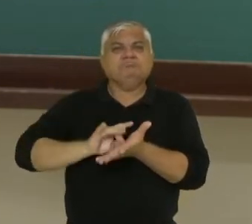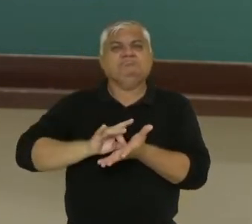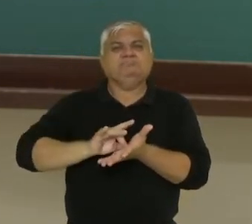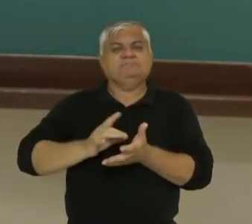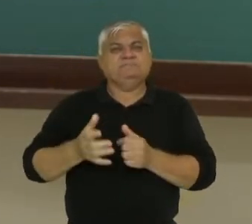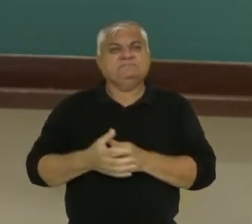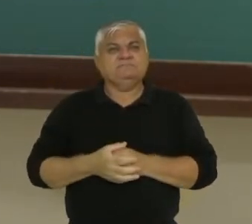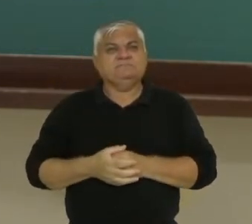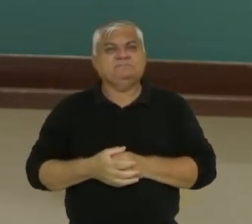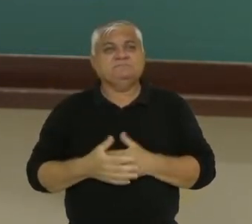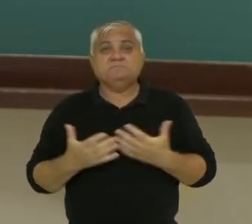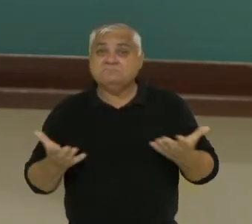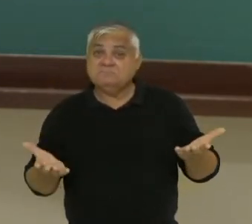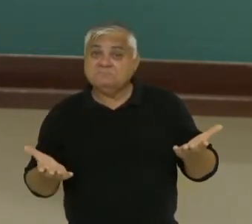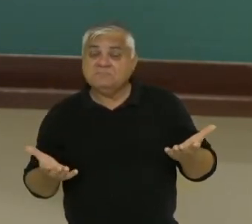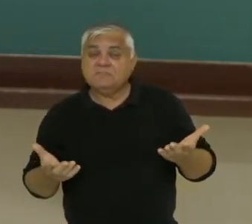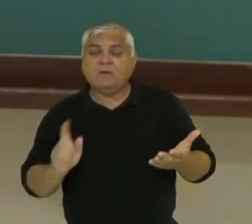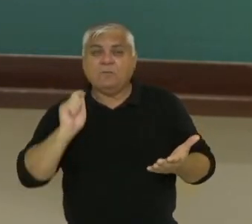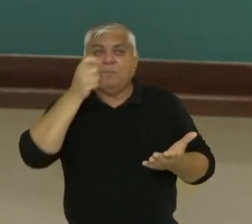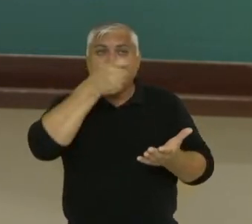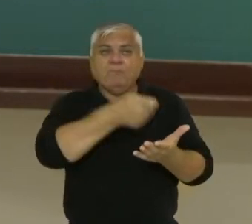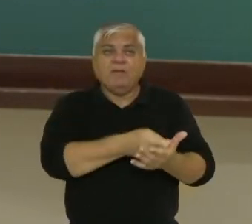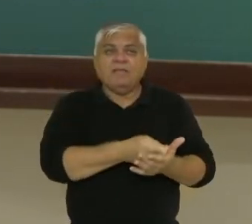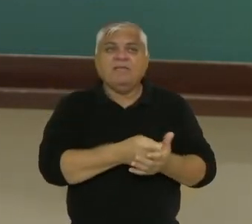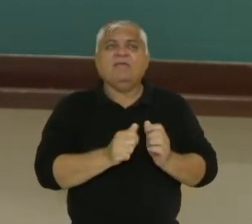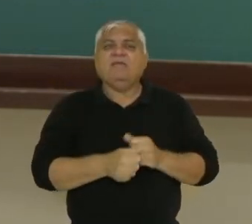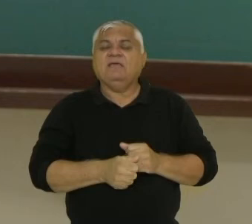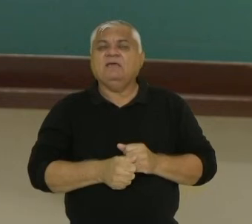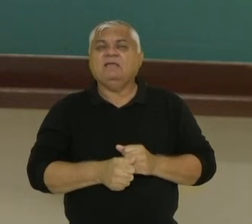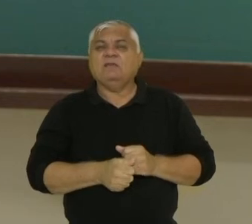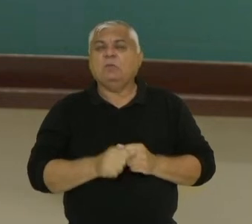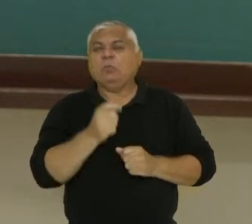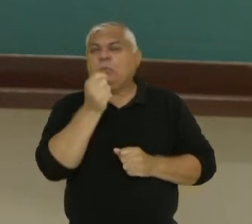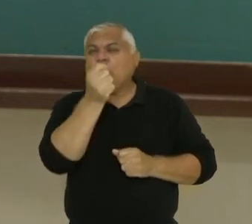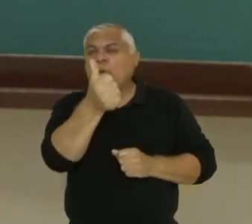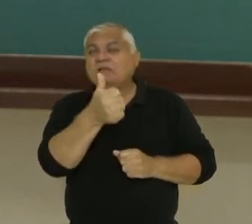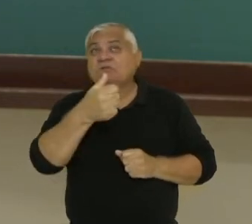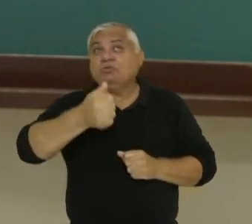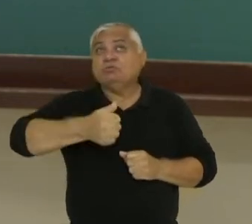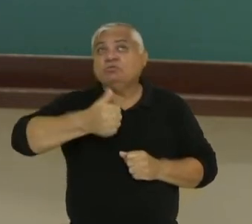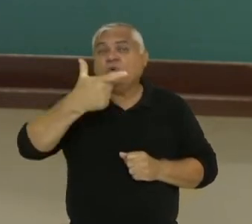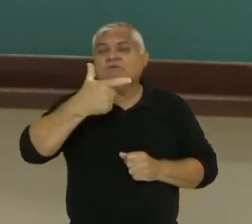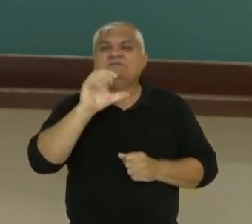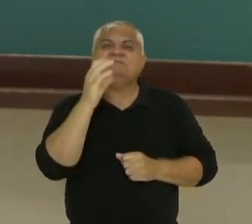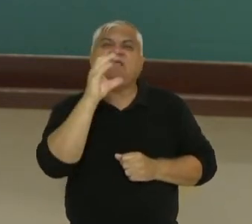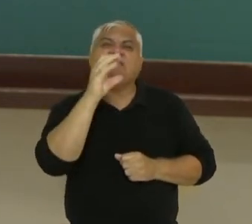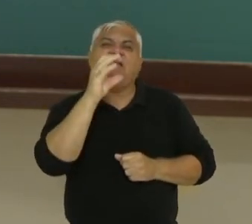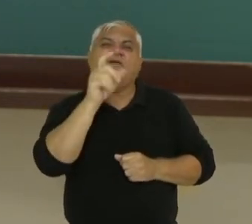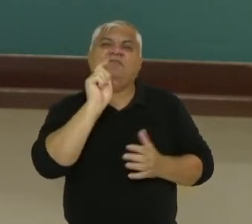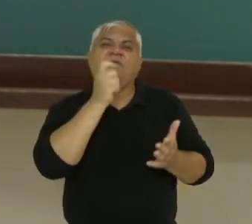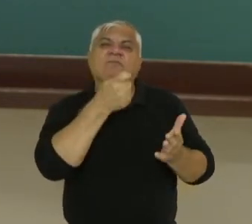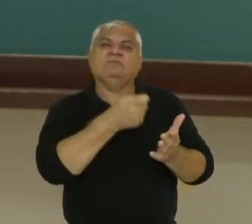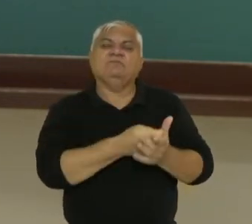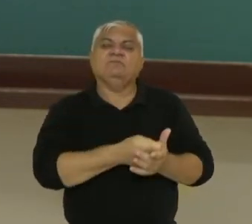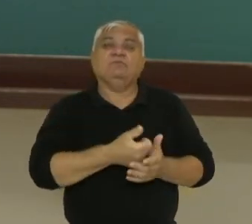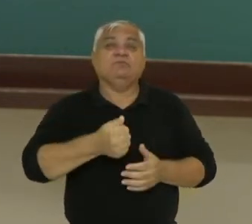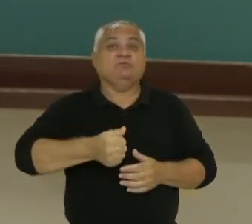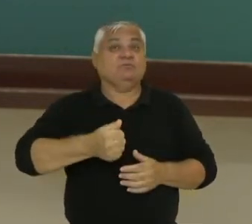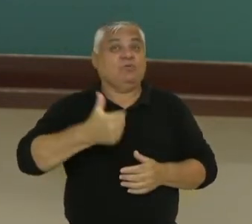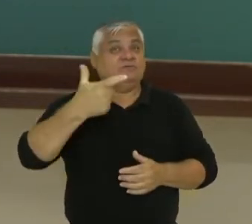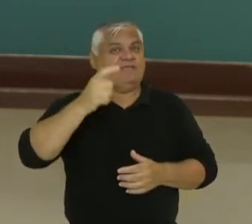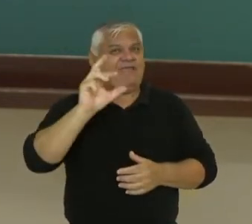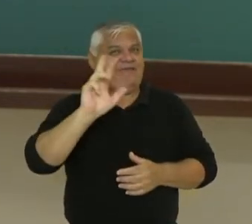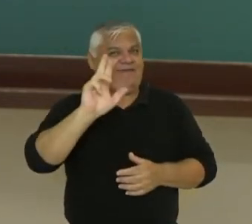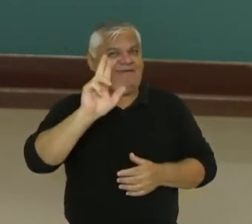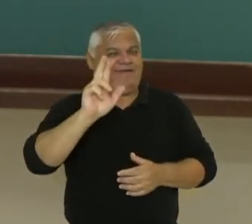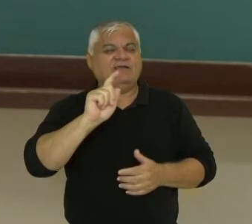65,69 líquido. Ou seja, paguei aqui cerca de quase 12 centavos de imposto, R$ 12 de